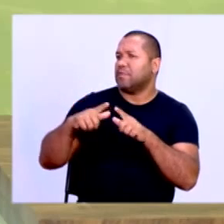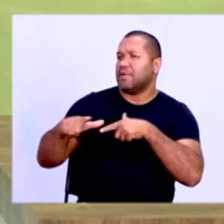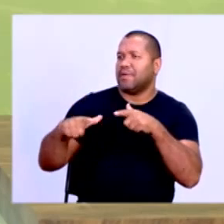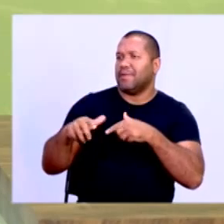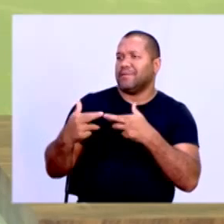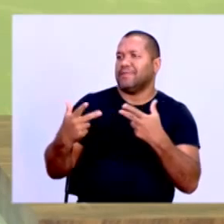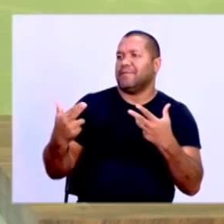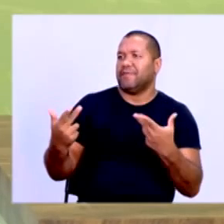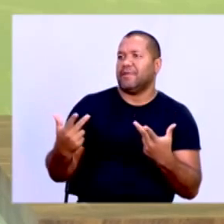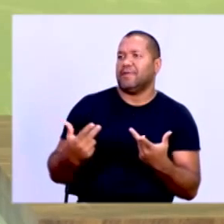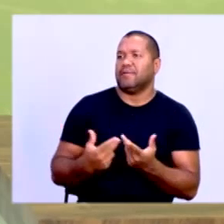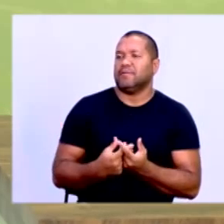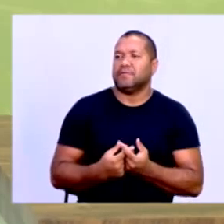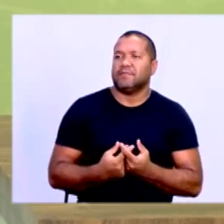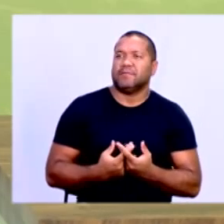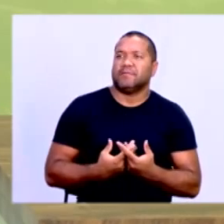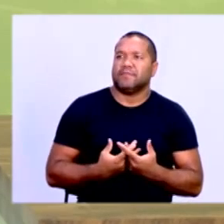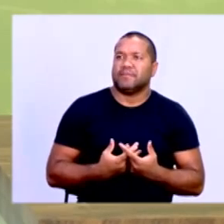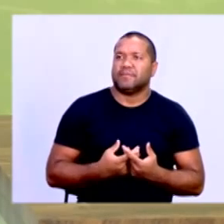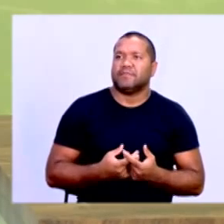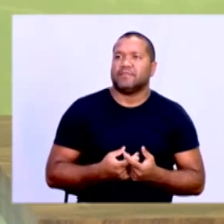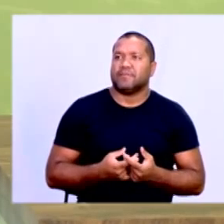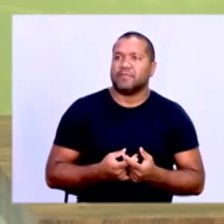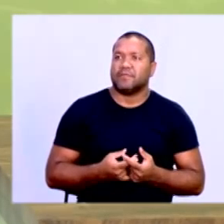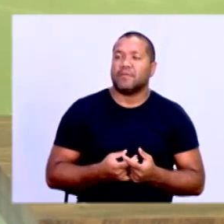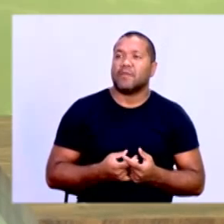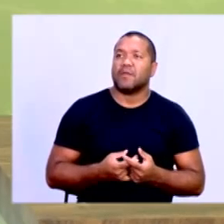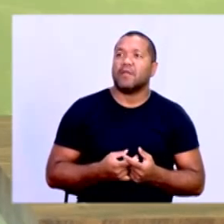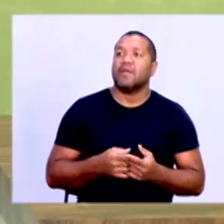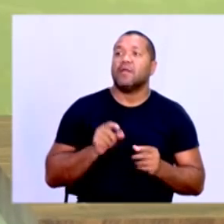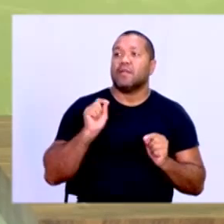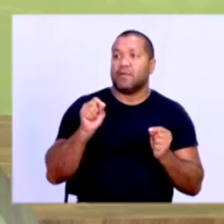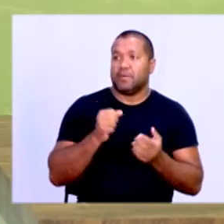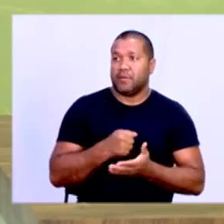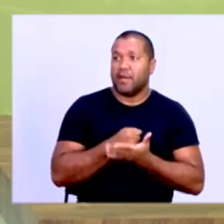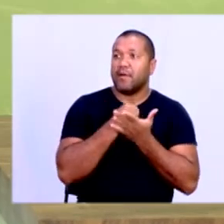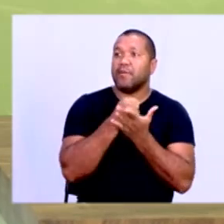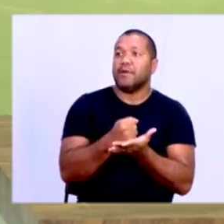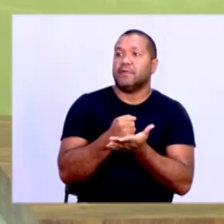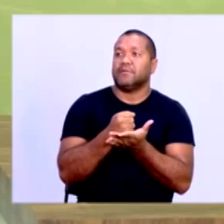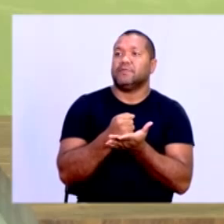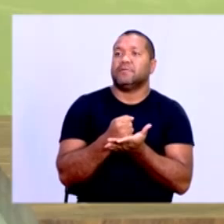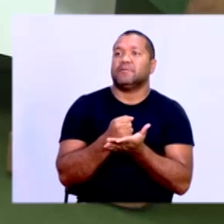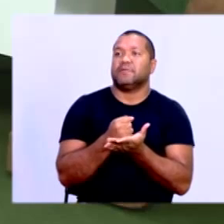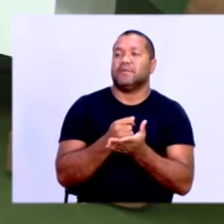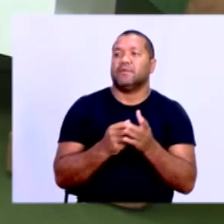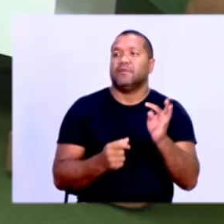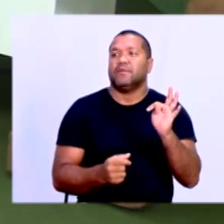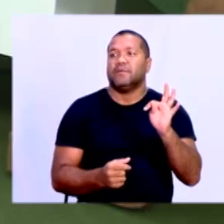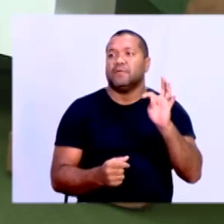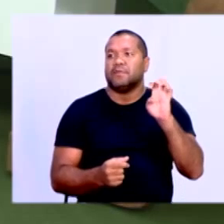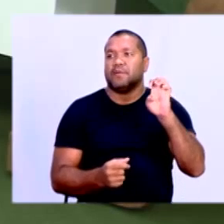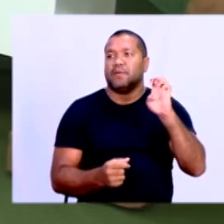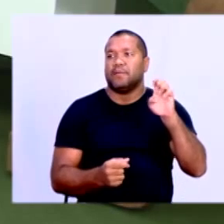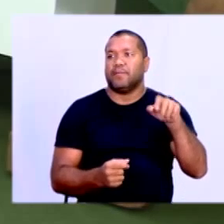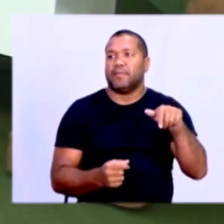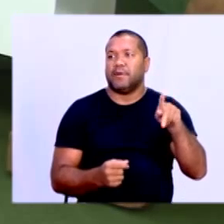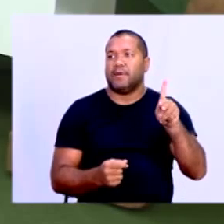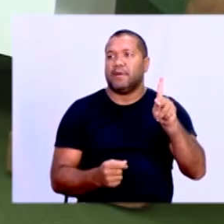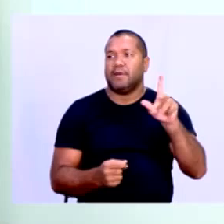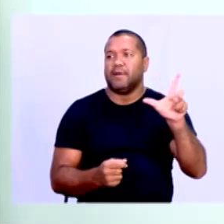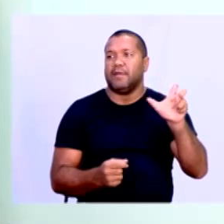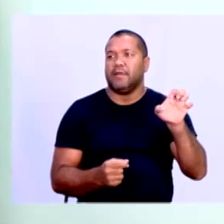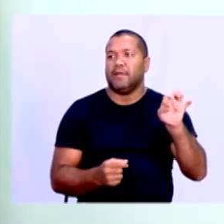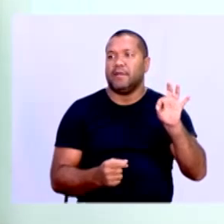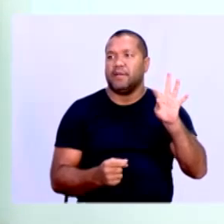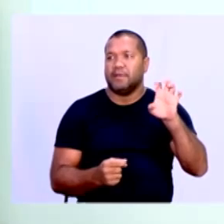interna ali do template. Então é um auxiliador, professor, não é verdade? O template. Se você, por exemplo,